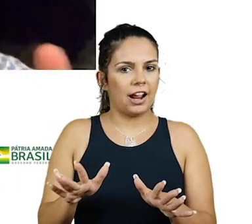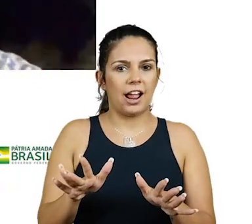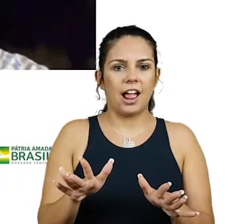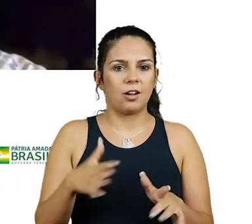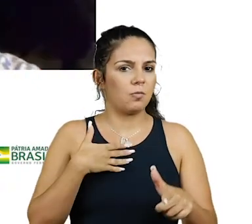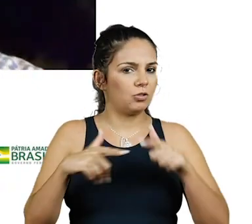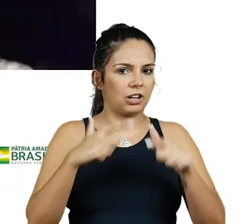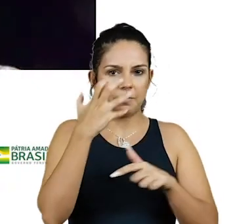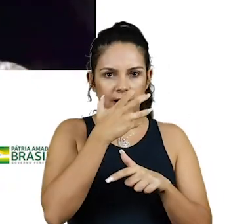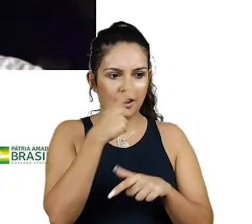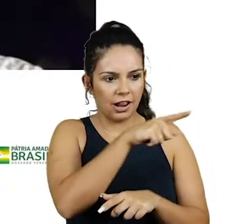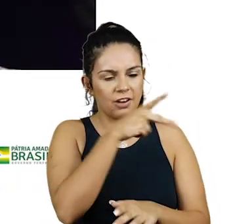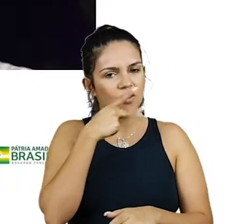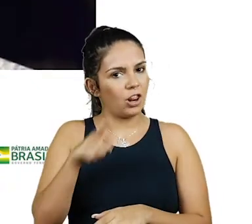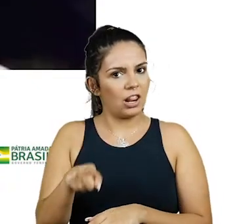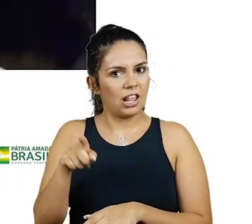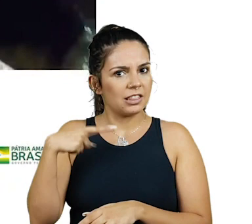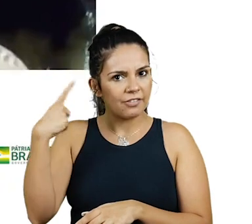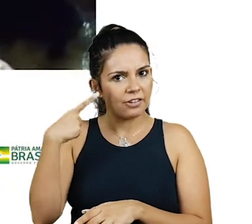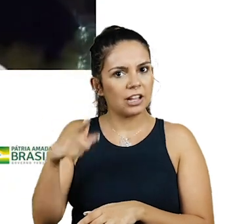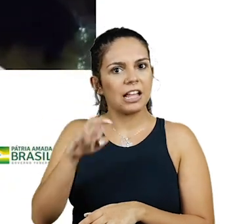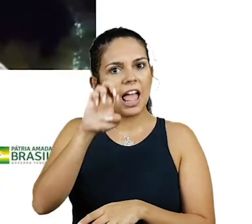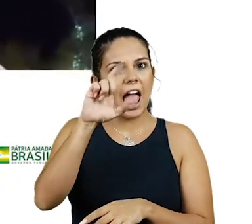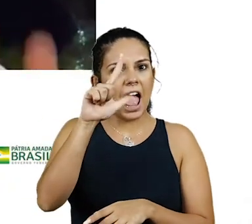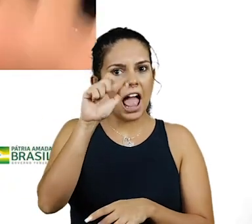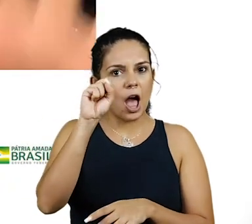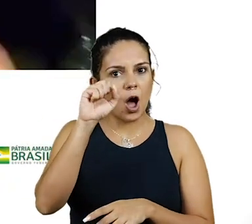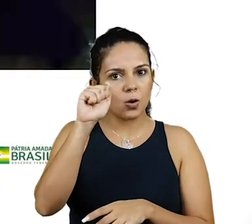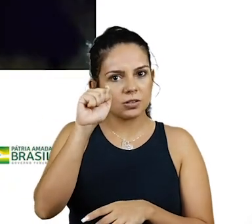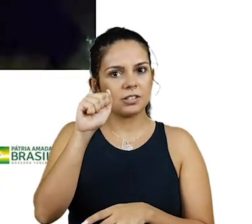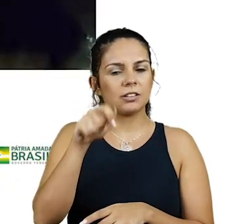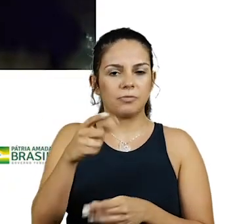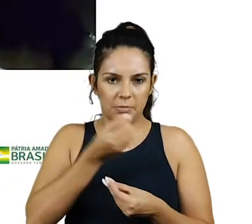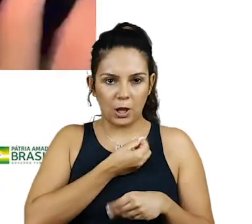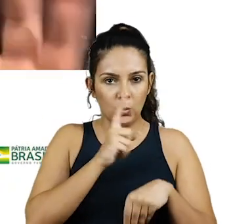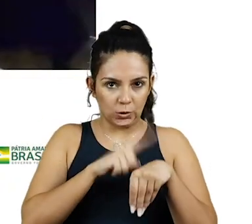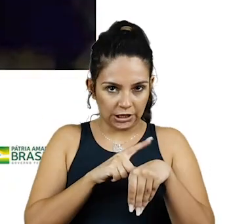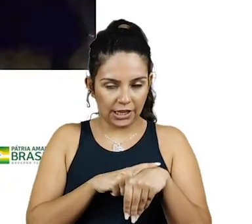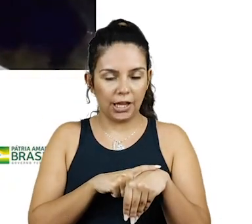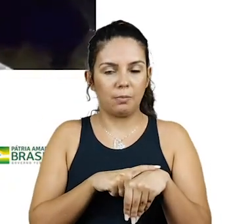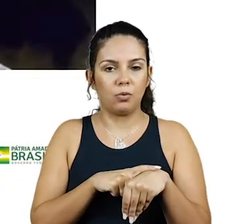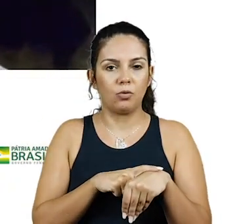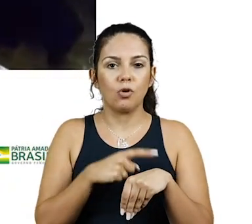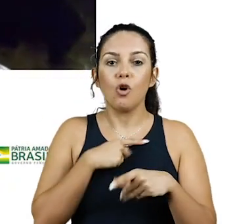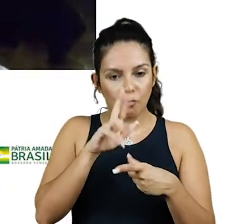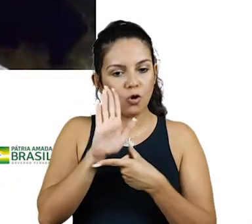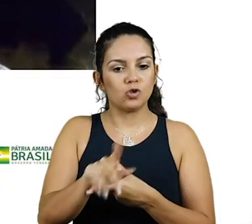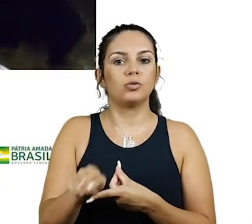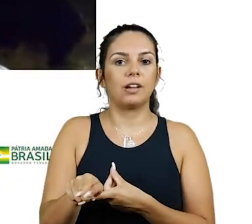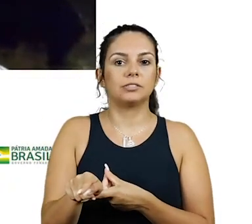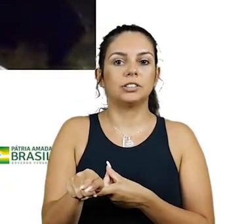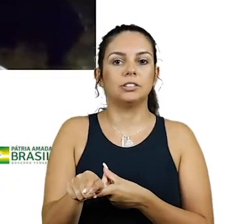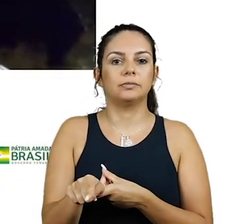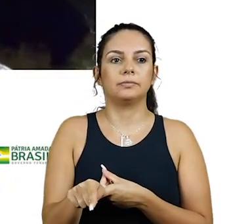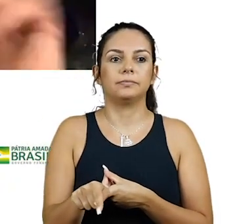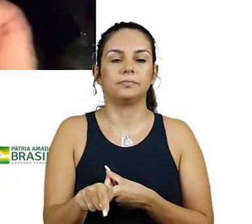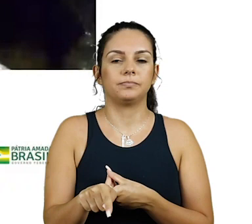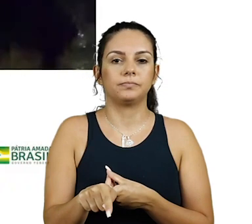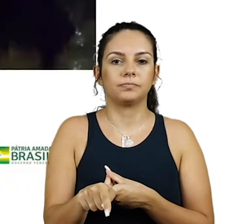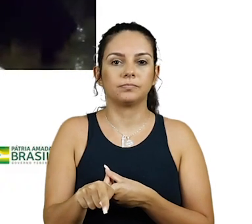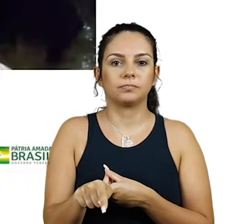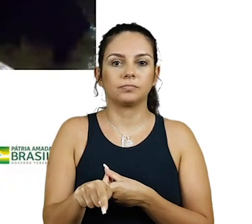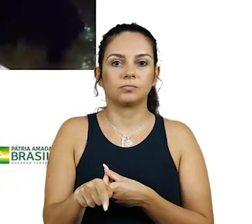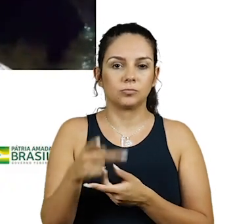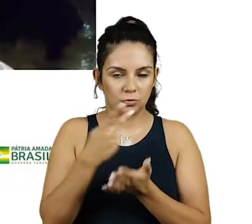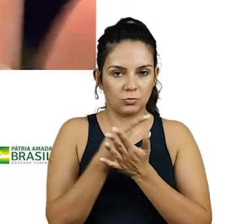não vai fazer isso. Você é Elza Soares. Você me dá um tempinho. Eu vou, daqui